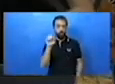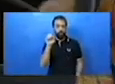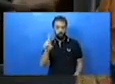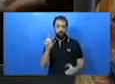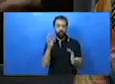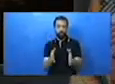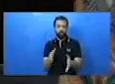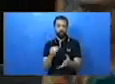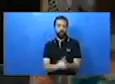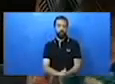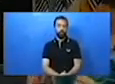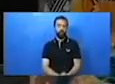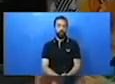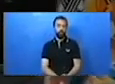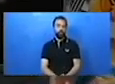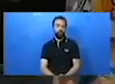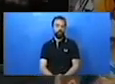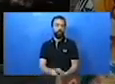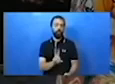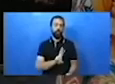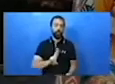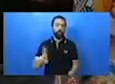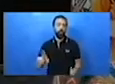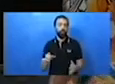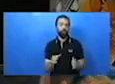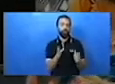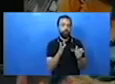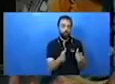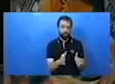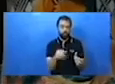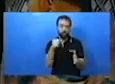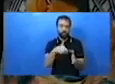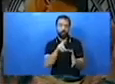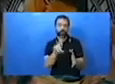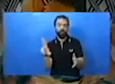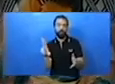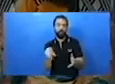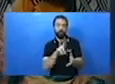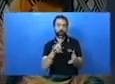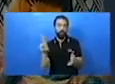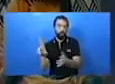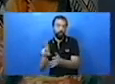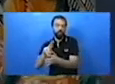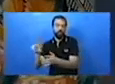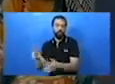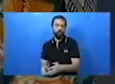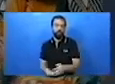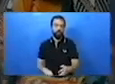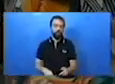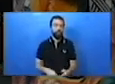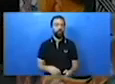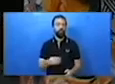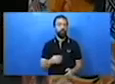esse exercício é isso, como é denominada cada parte. Preste atenção em quantas partes foi dividido. E vamos